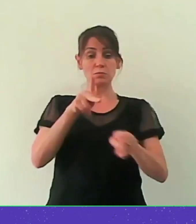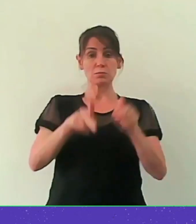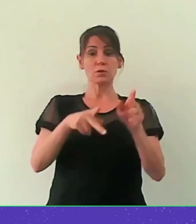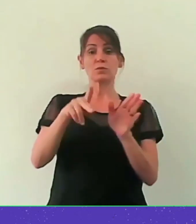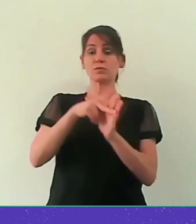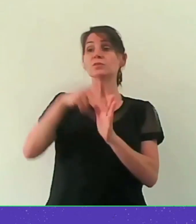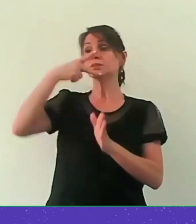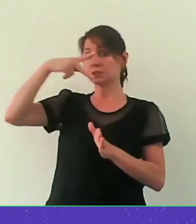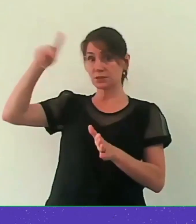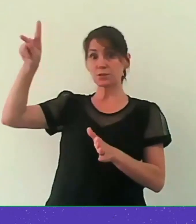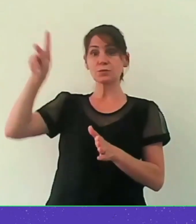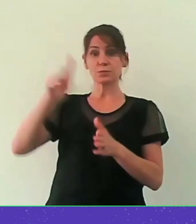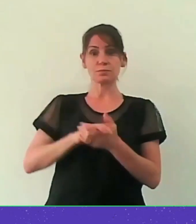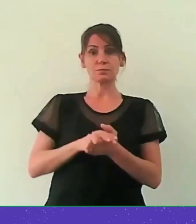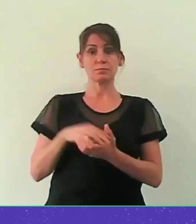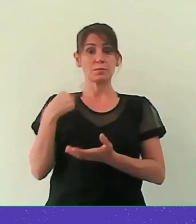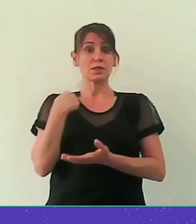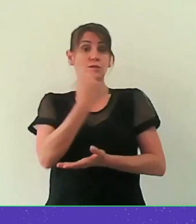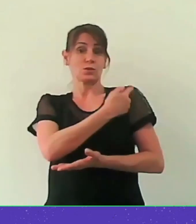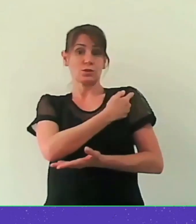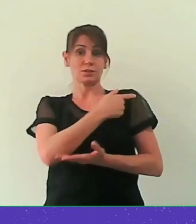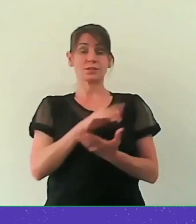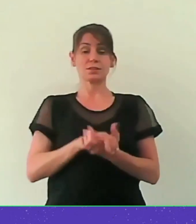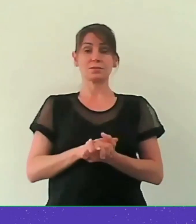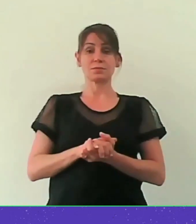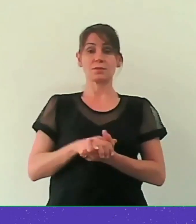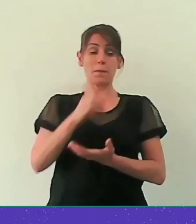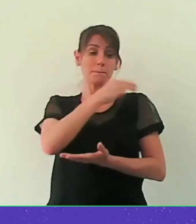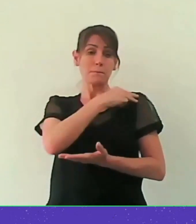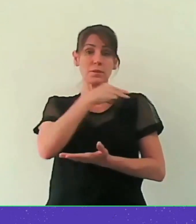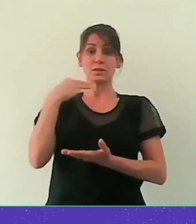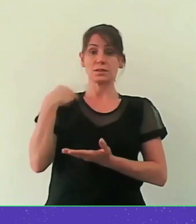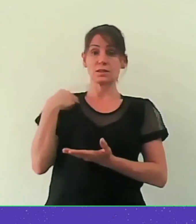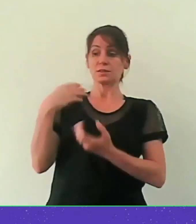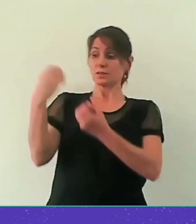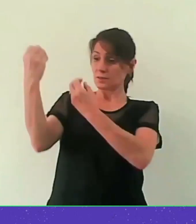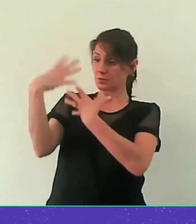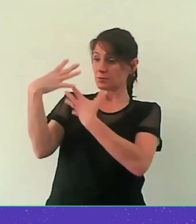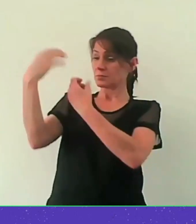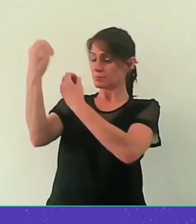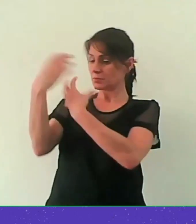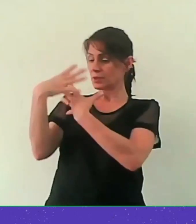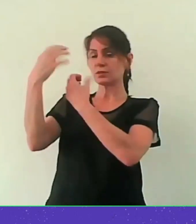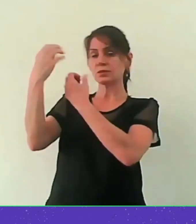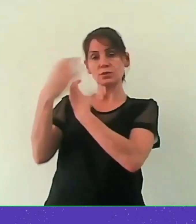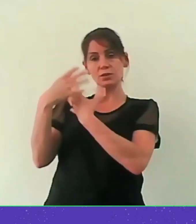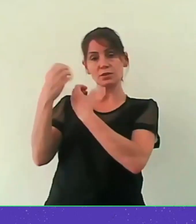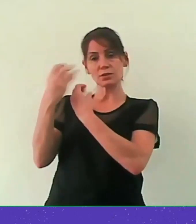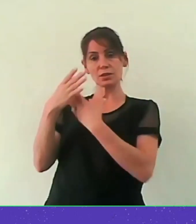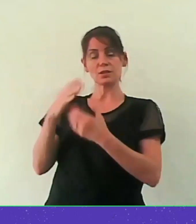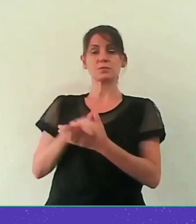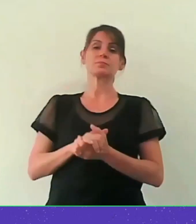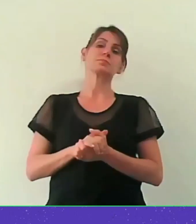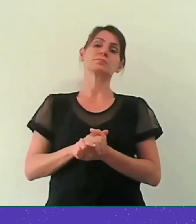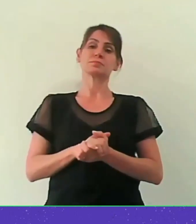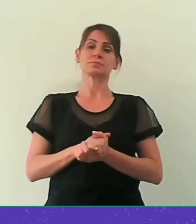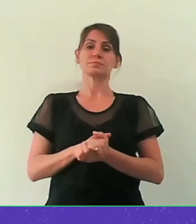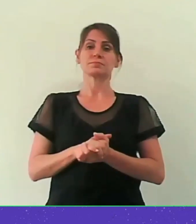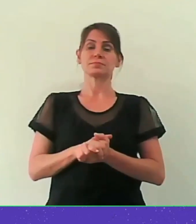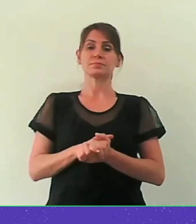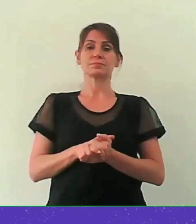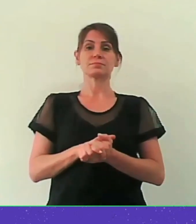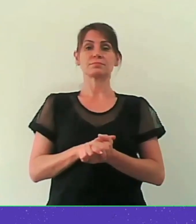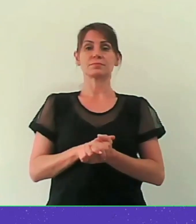para nós, Ele está ministrando para o seu povo, através de nós. A